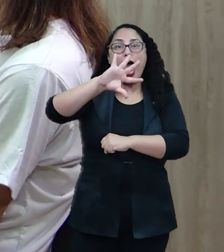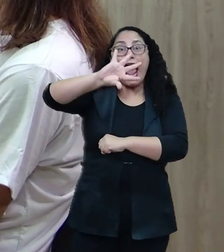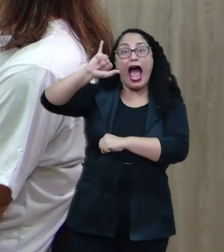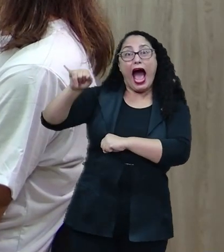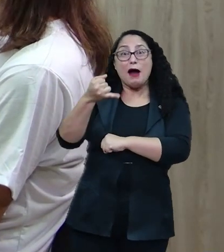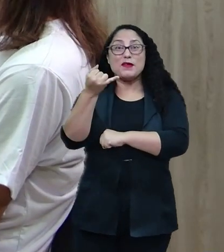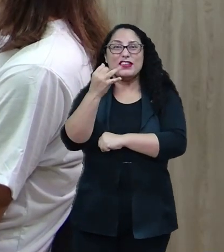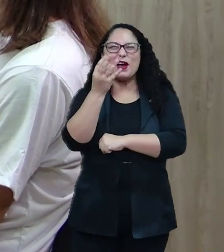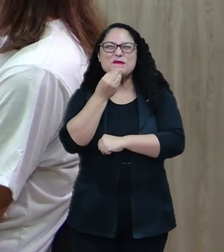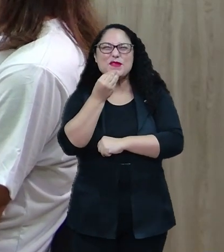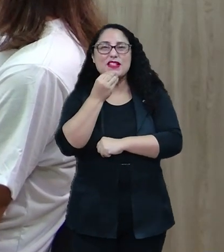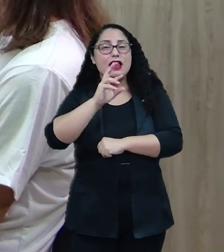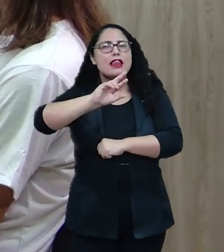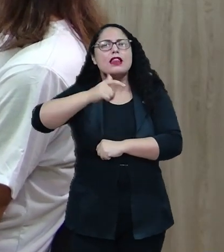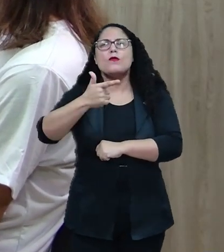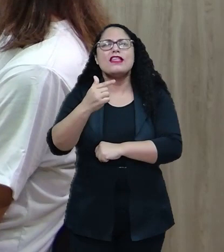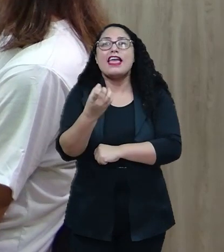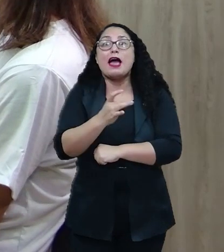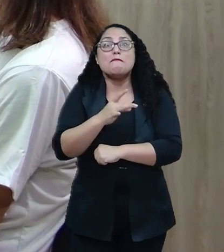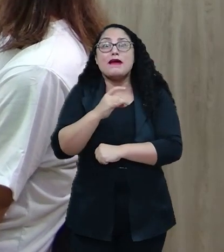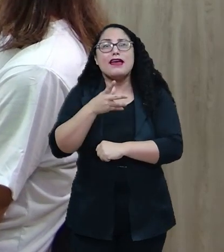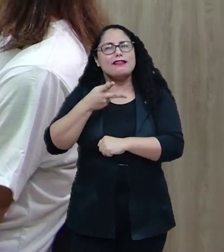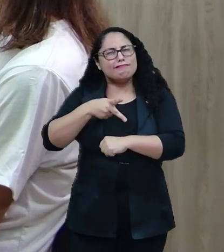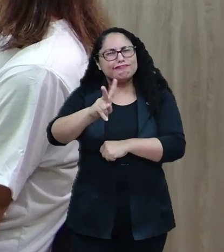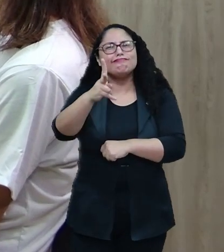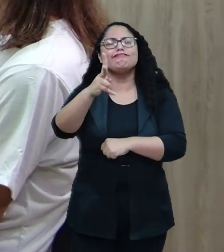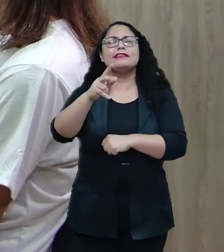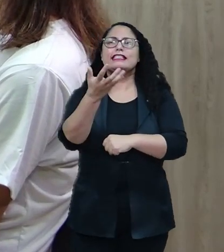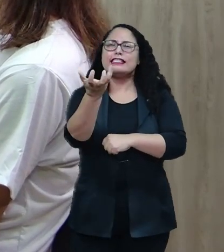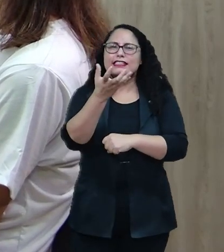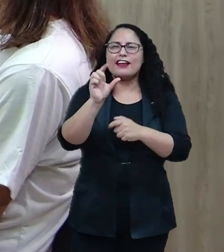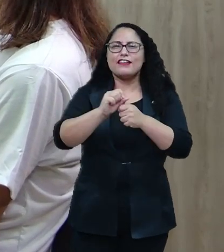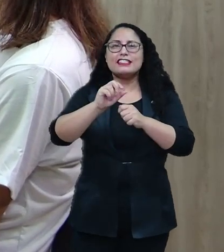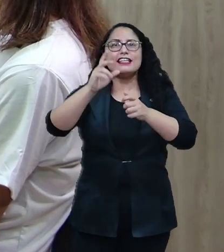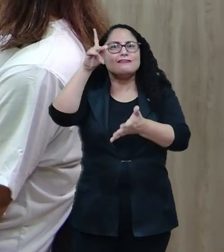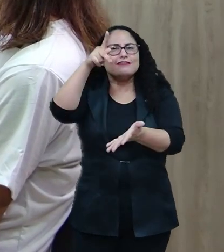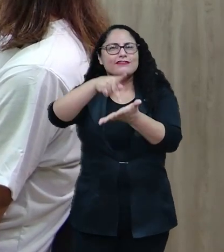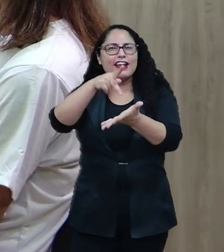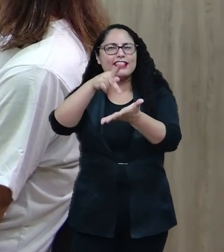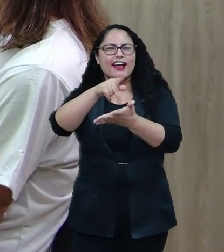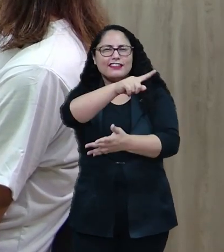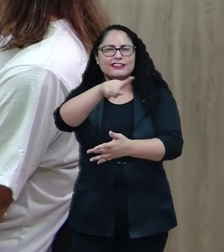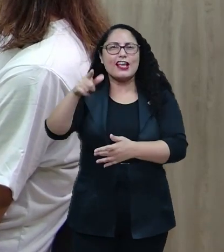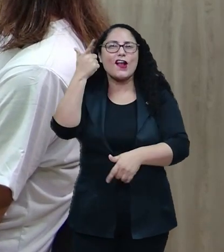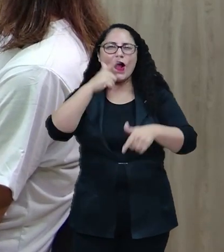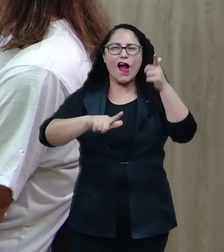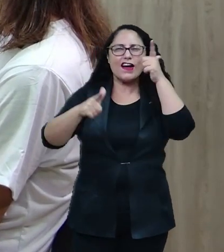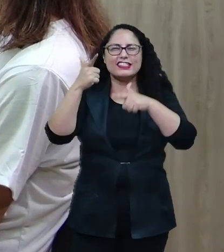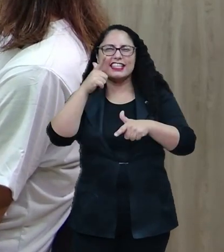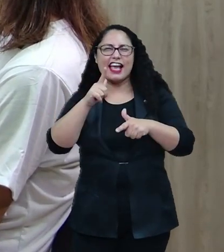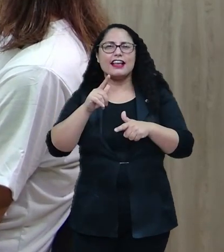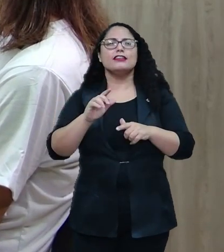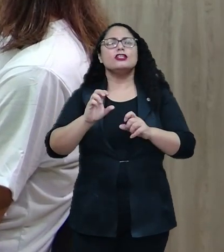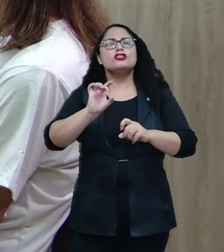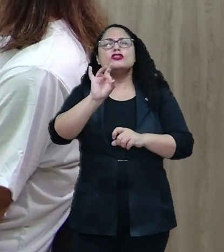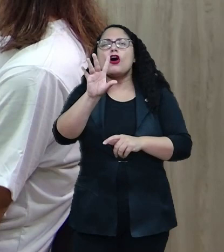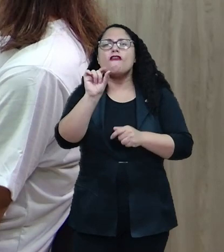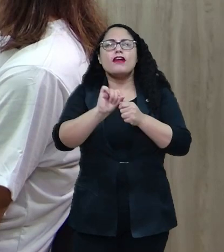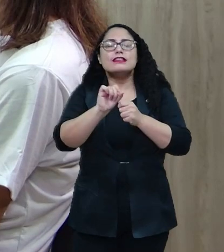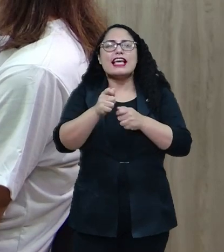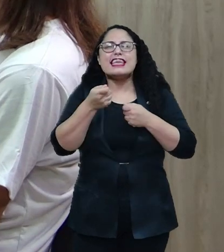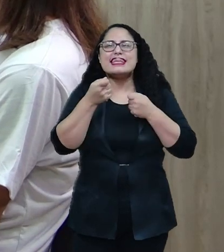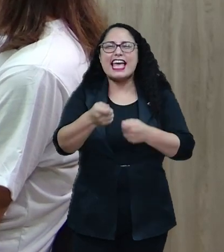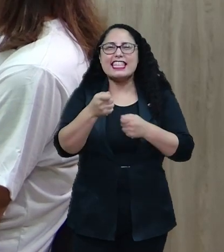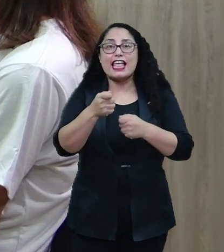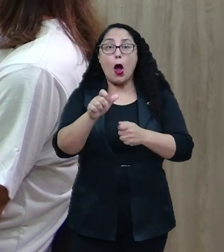aproveitar as oportunidades. Não tenham medo, façam. Se vocês quiserem de verdade, vocês vão conseguir. Basta fazer e